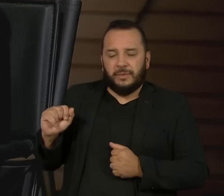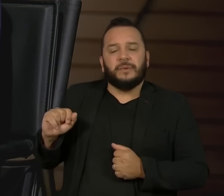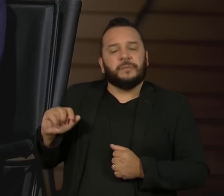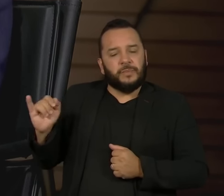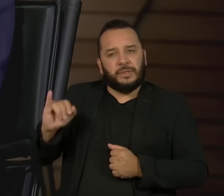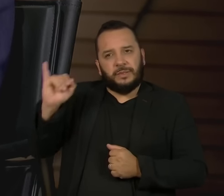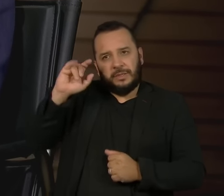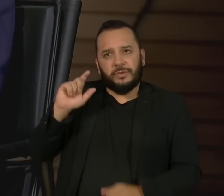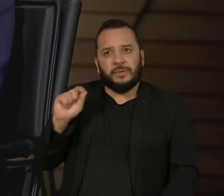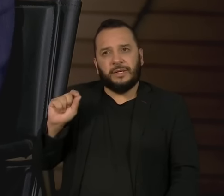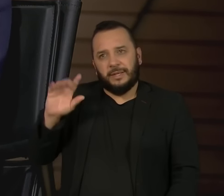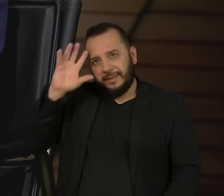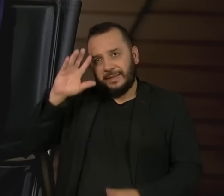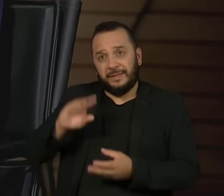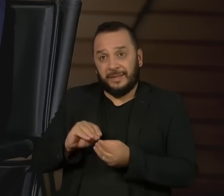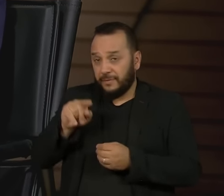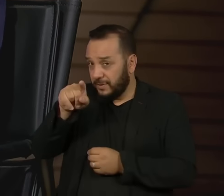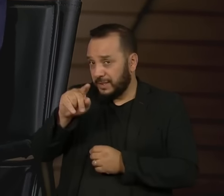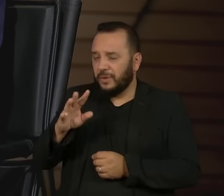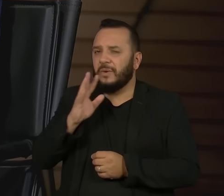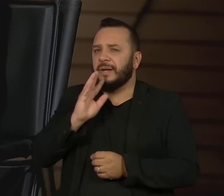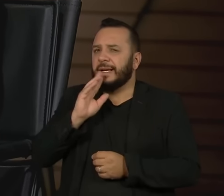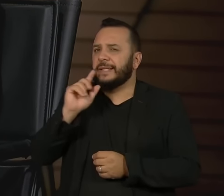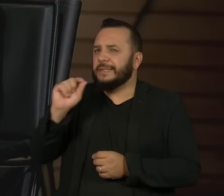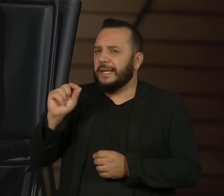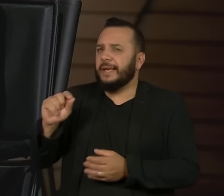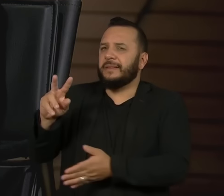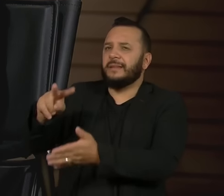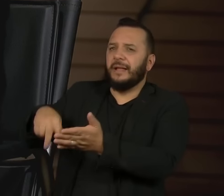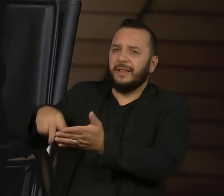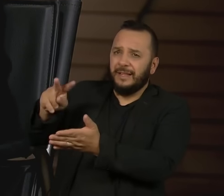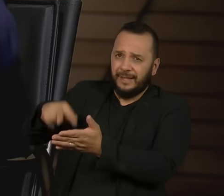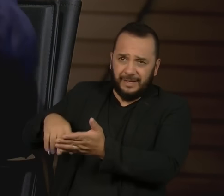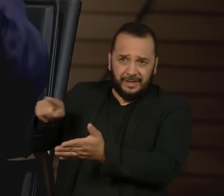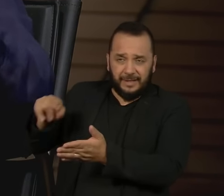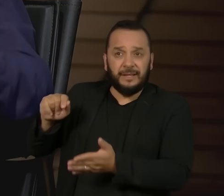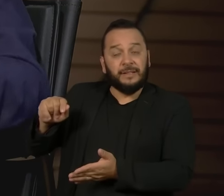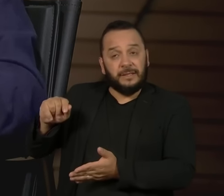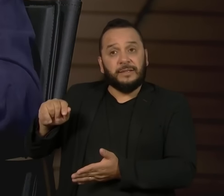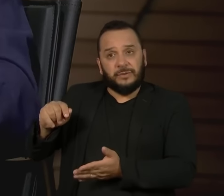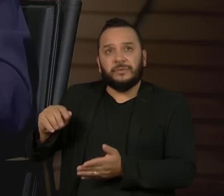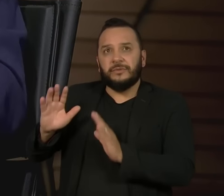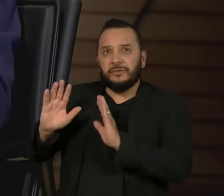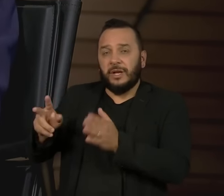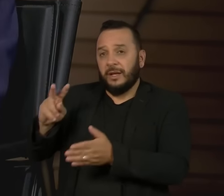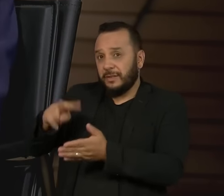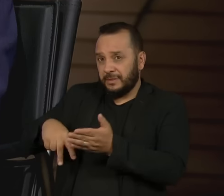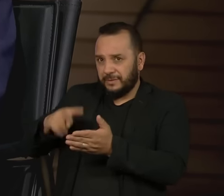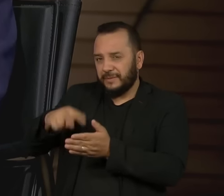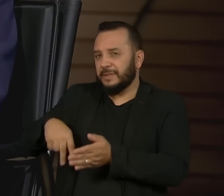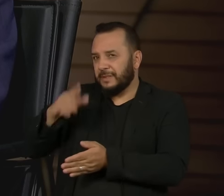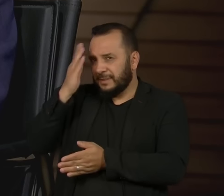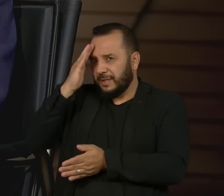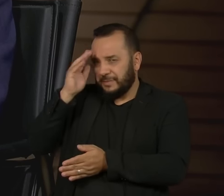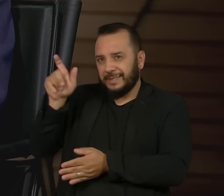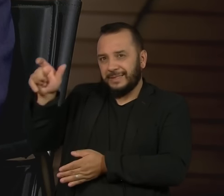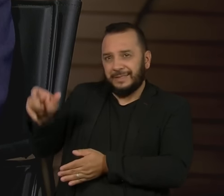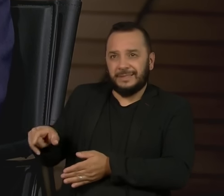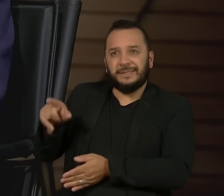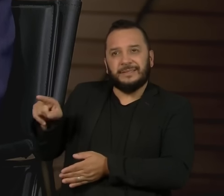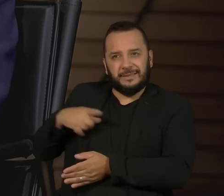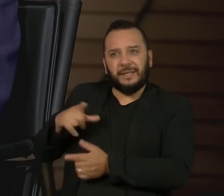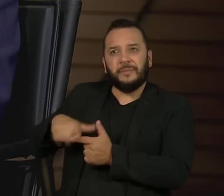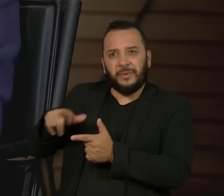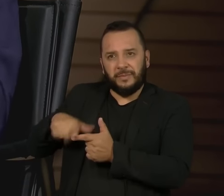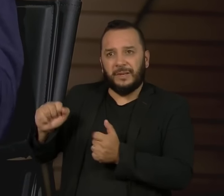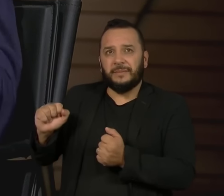importante a gente entender que, se você conhece quem está lendo essa obra na sua circulação, você sabe, esse cara aqui tem problema. Eu escutei